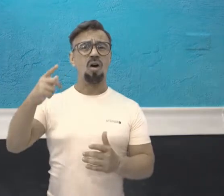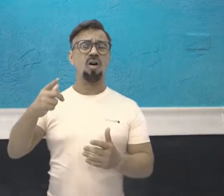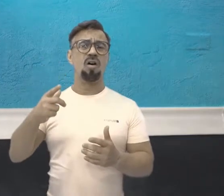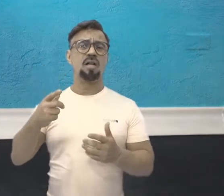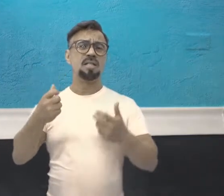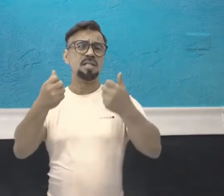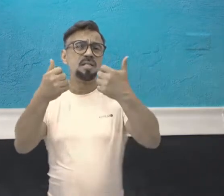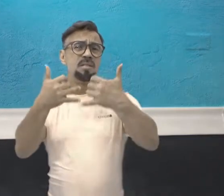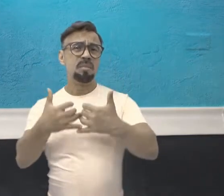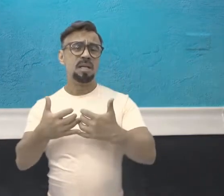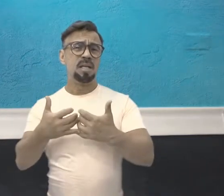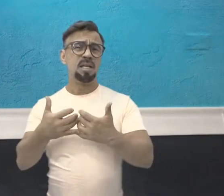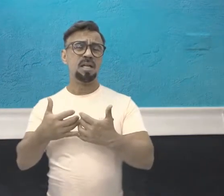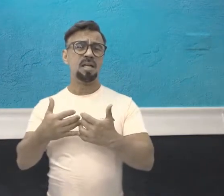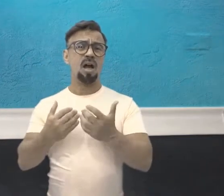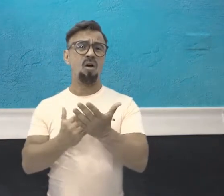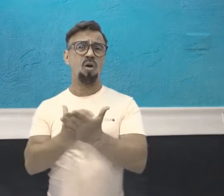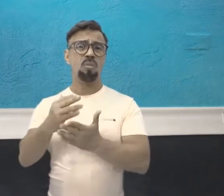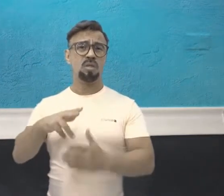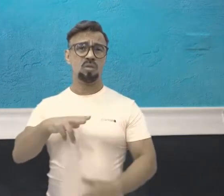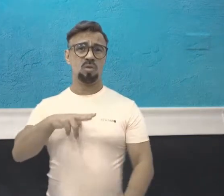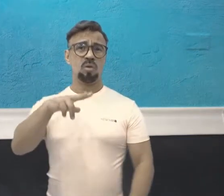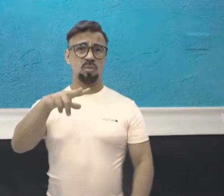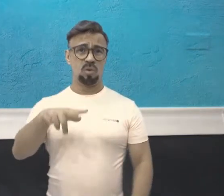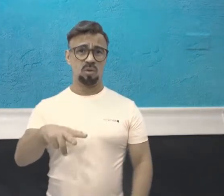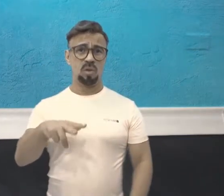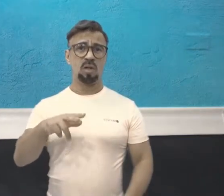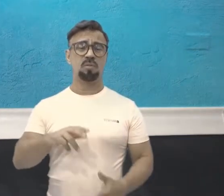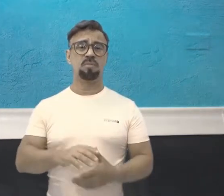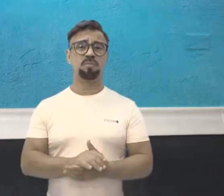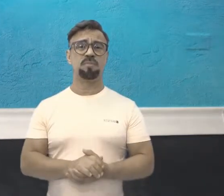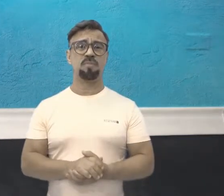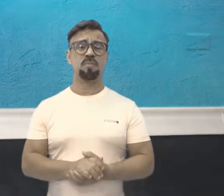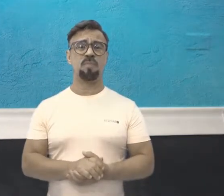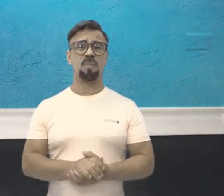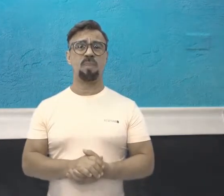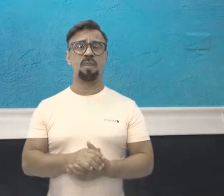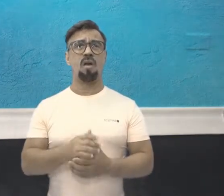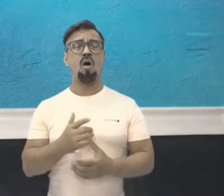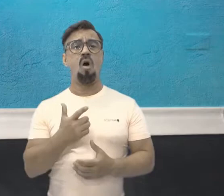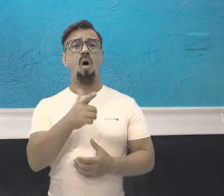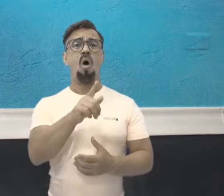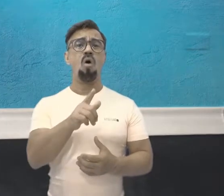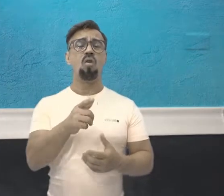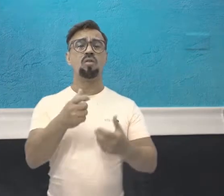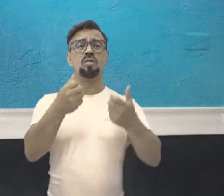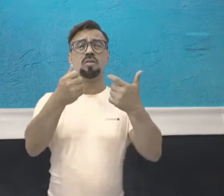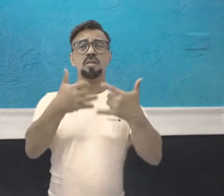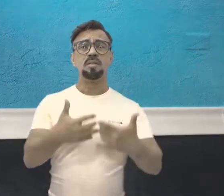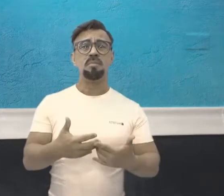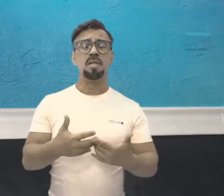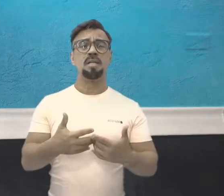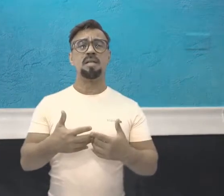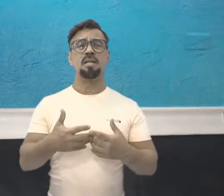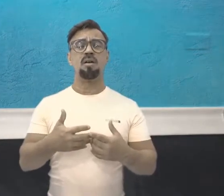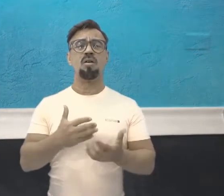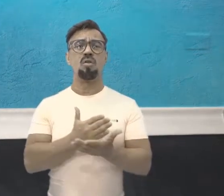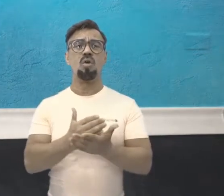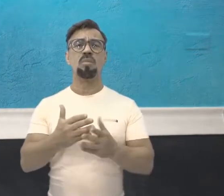lá de Portugal e algumas origens de Portugal outras indígenas